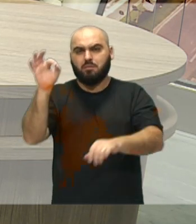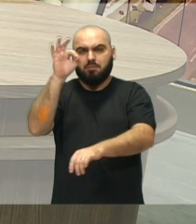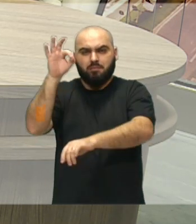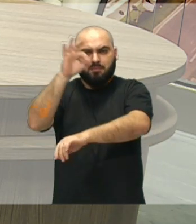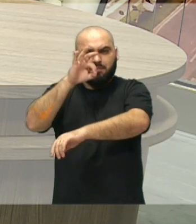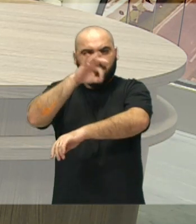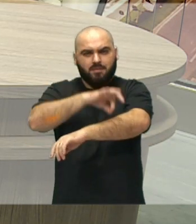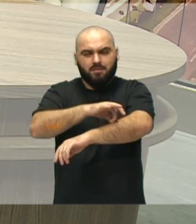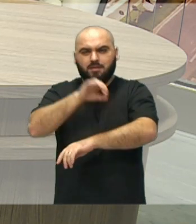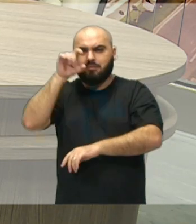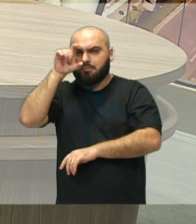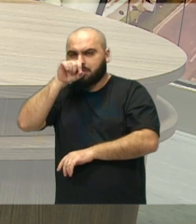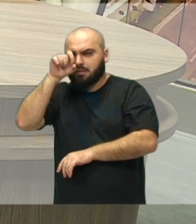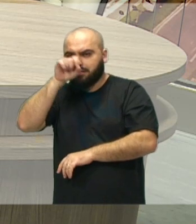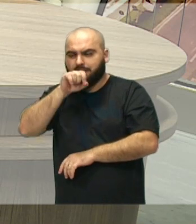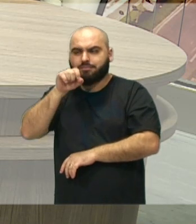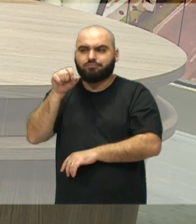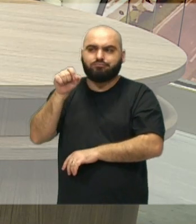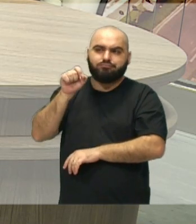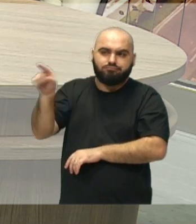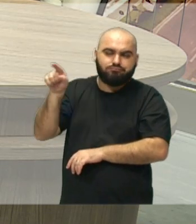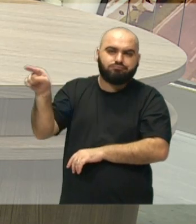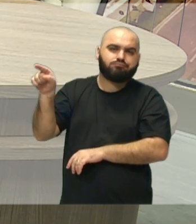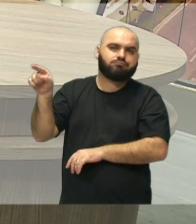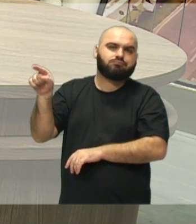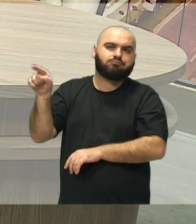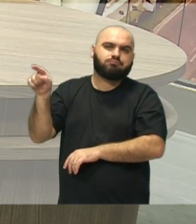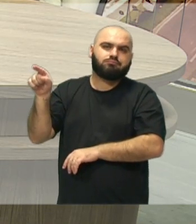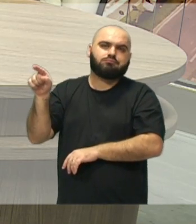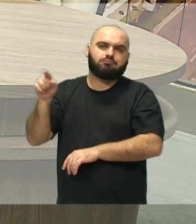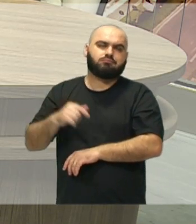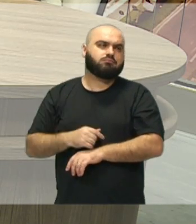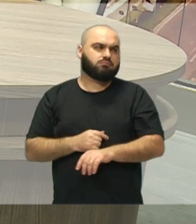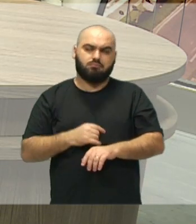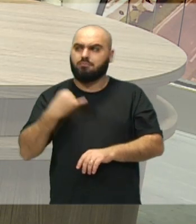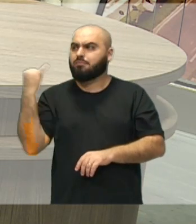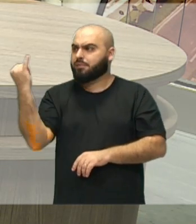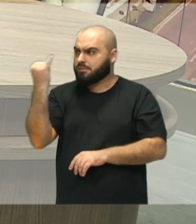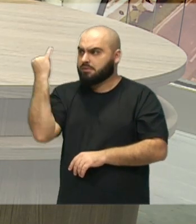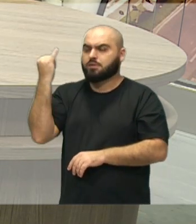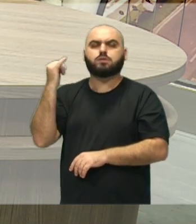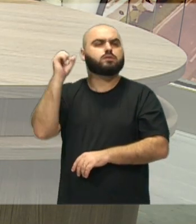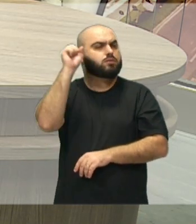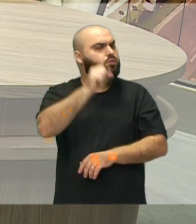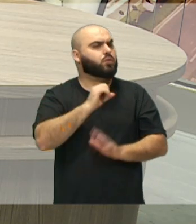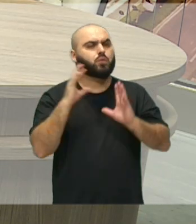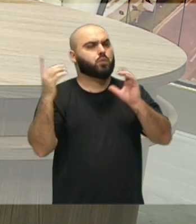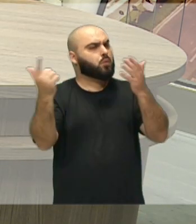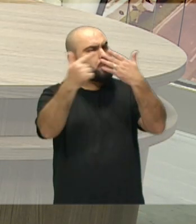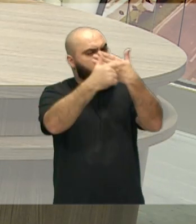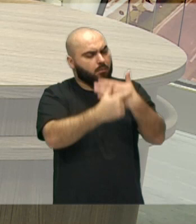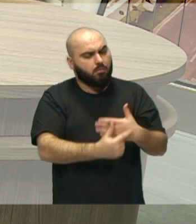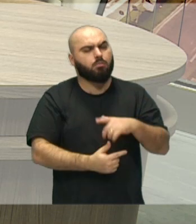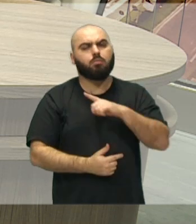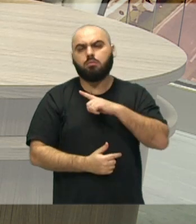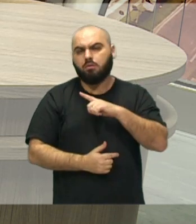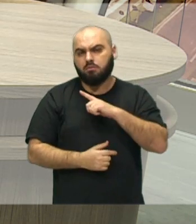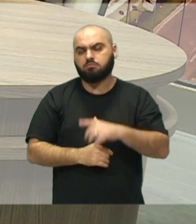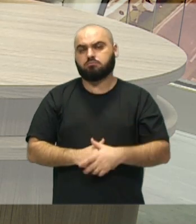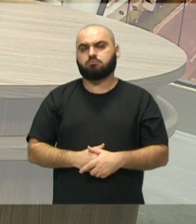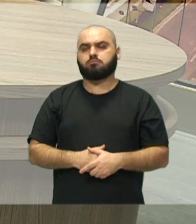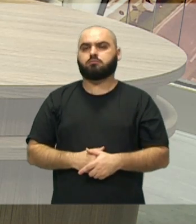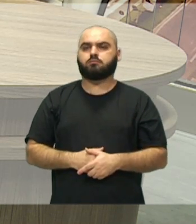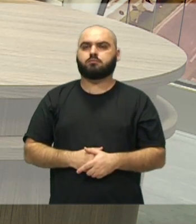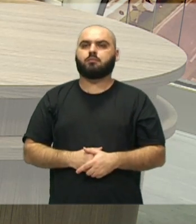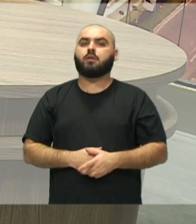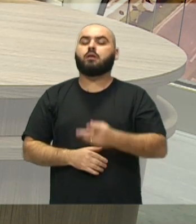os pássaros, assim como as abelhas, eles são muito importantes. Muito Todos têm importante. seu papel ecológico. E, por exemplo, eu falo